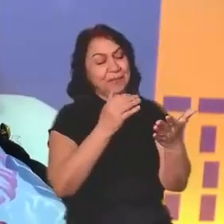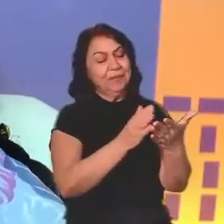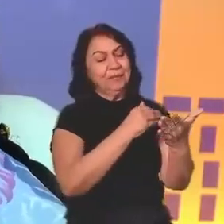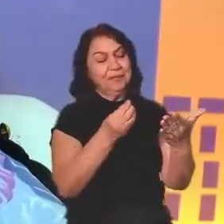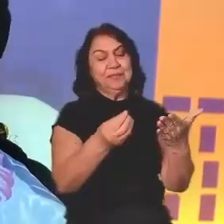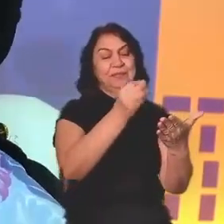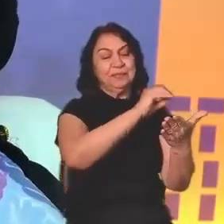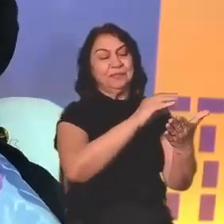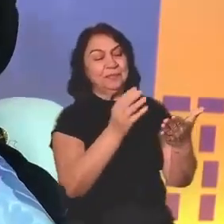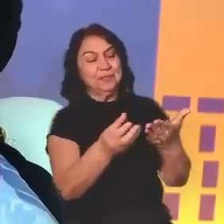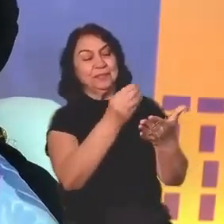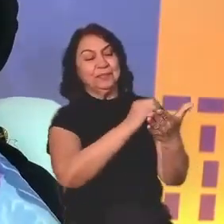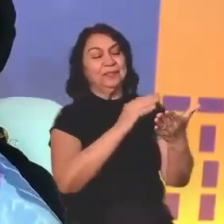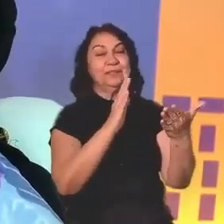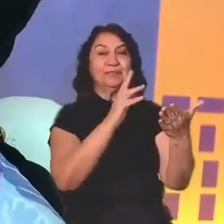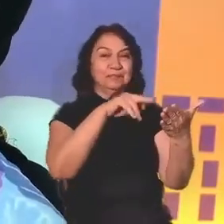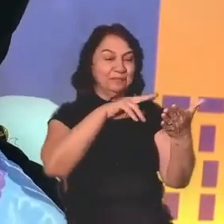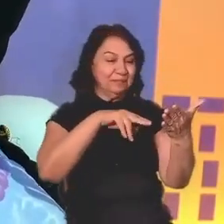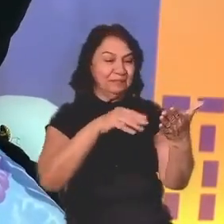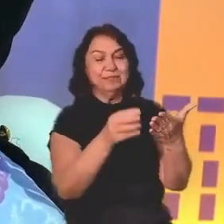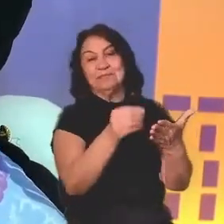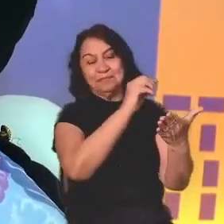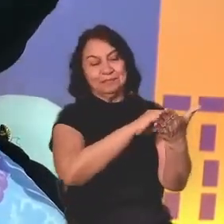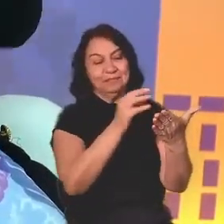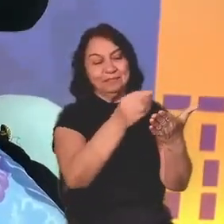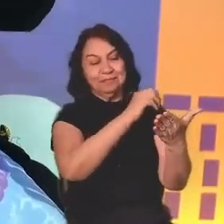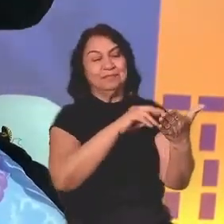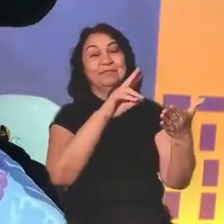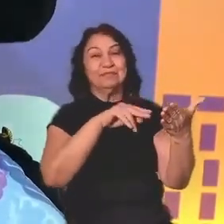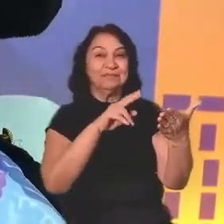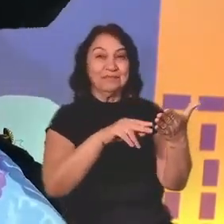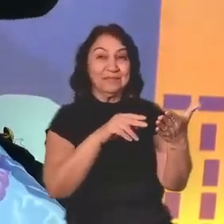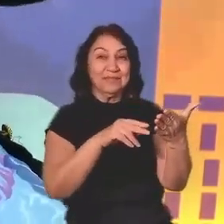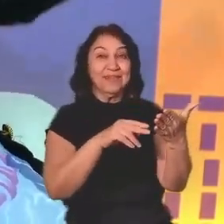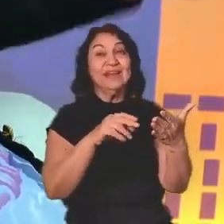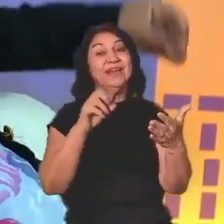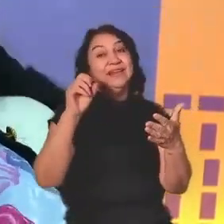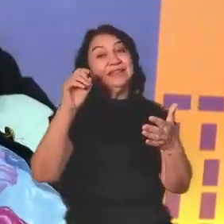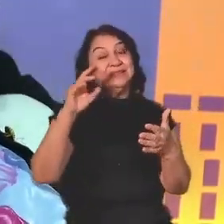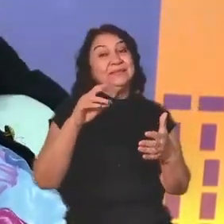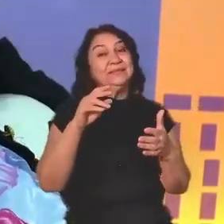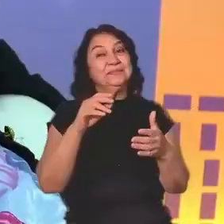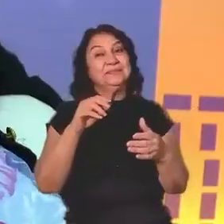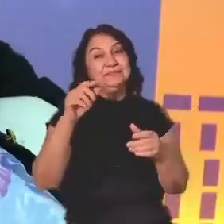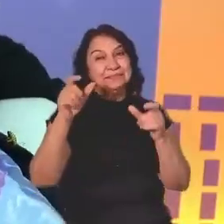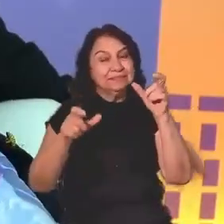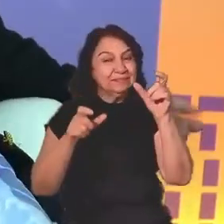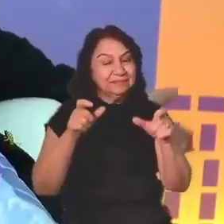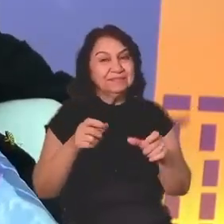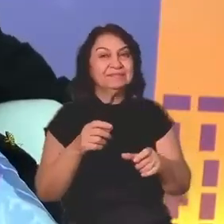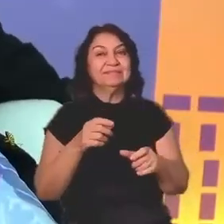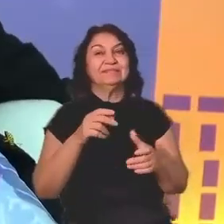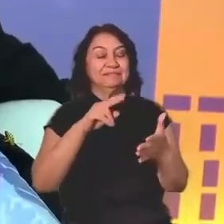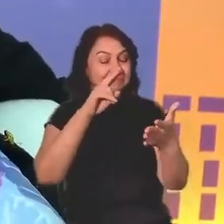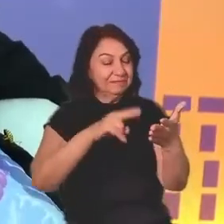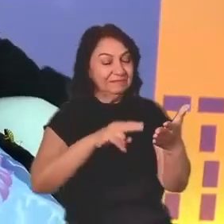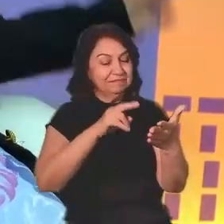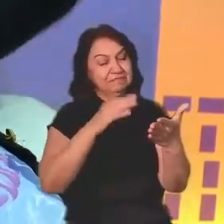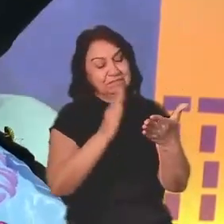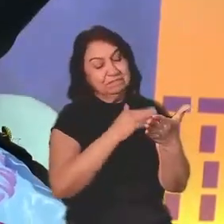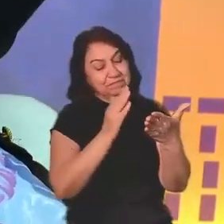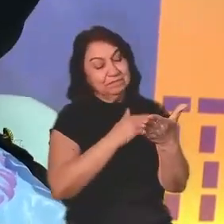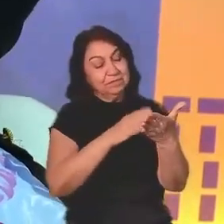pergunta era tão fácil, tão... Só quem tinha lido mesmo é que ia saber. E eu lia, que eu gostava